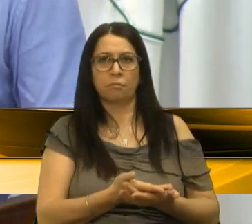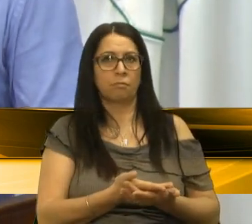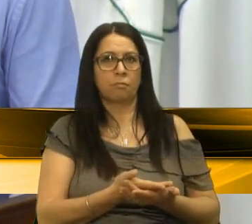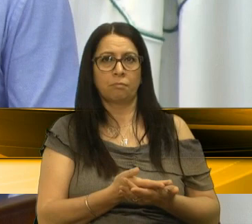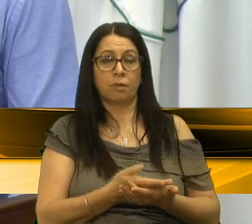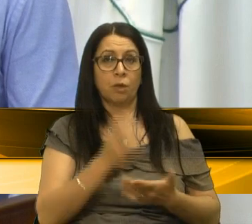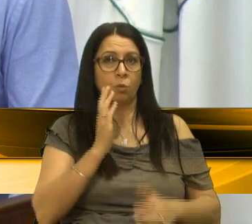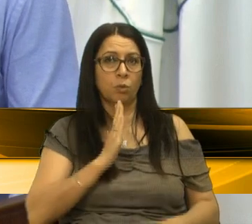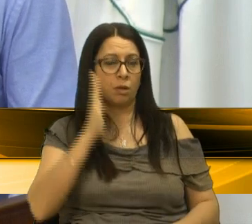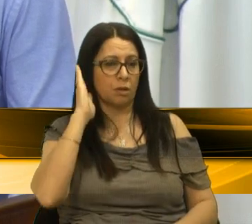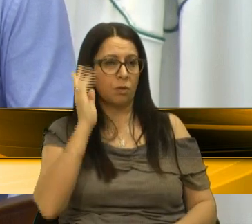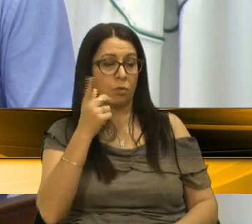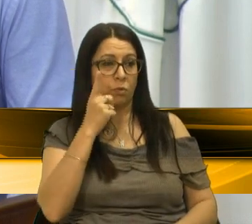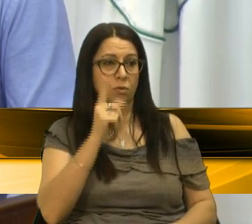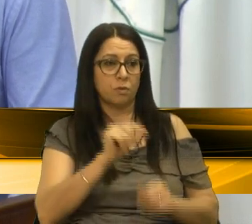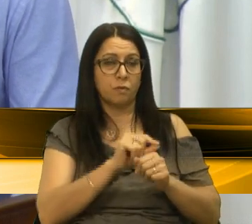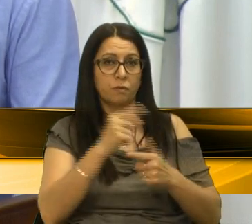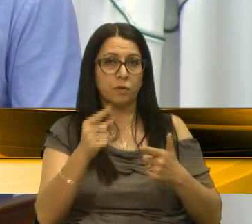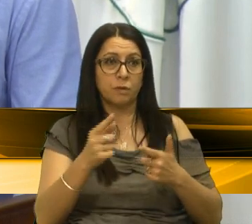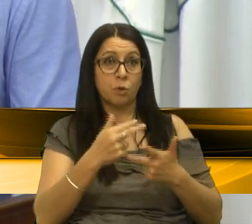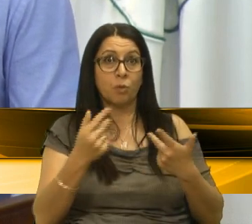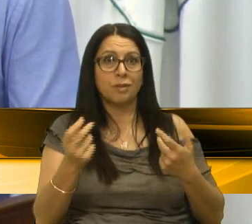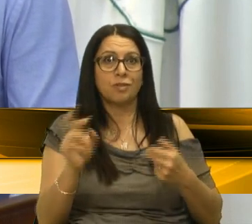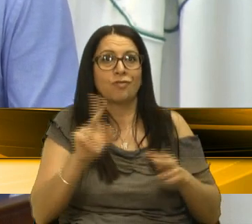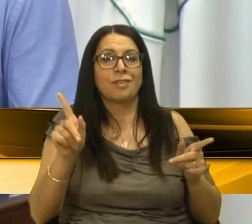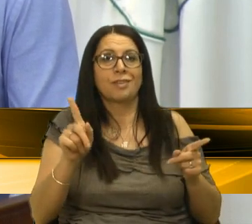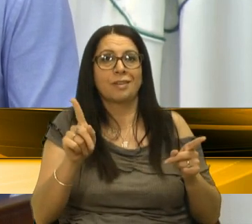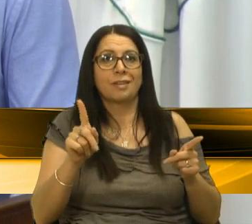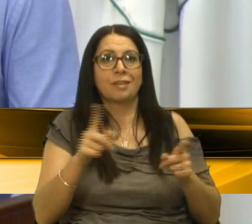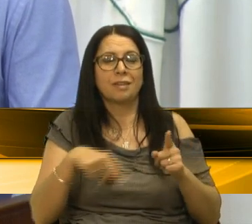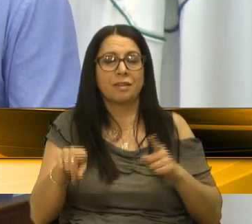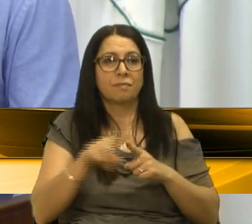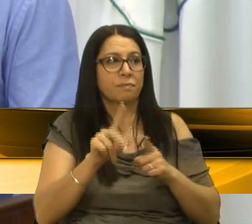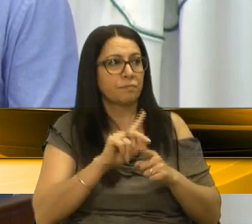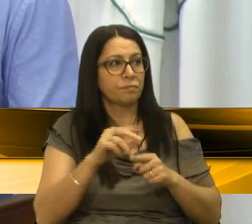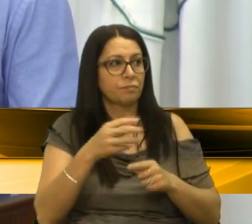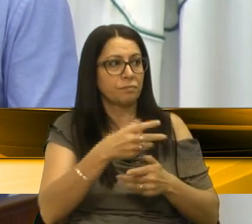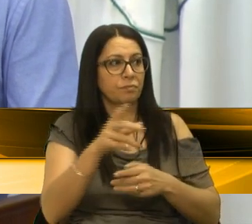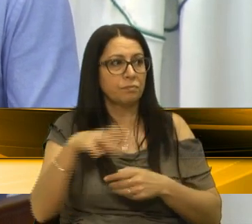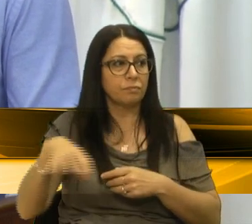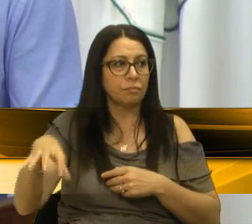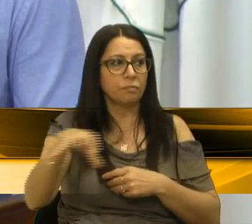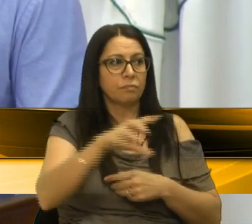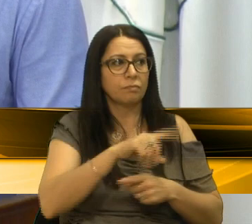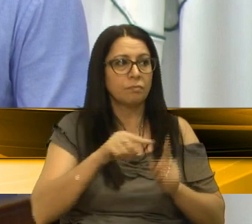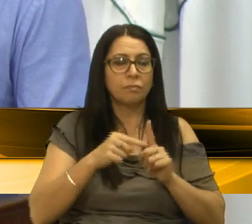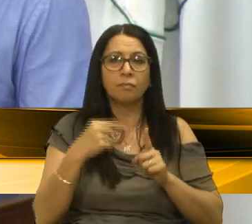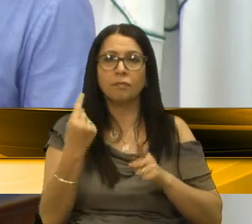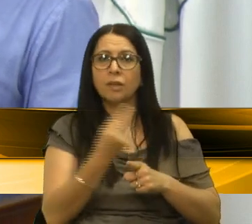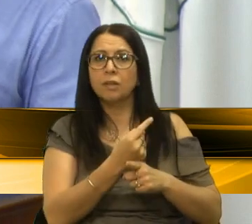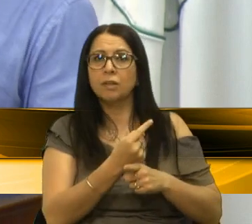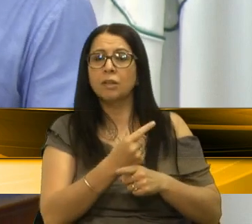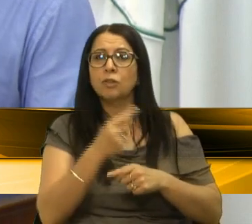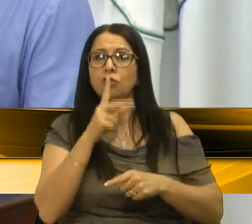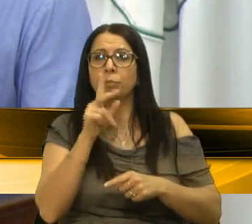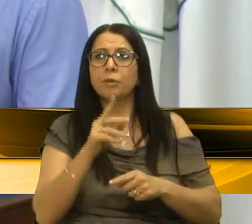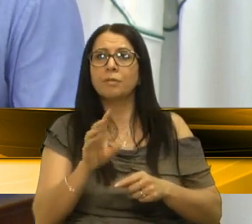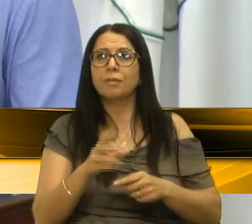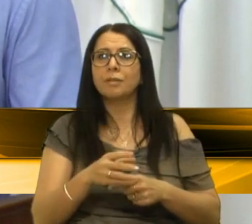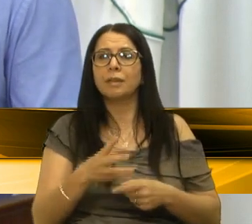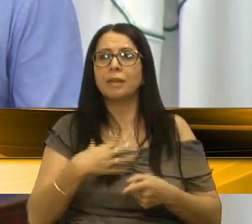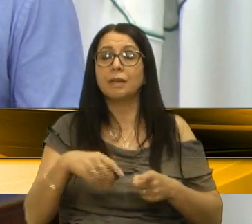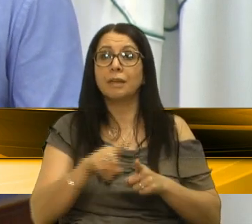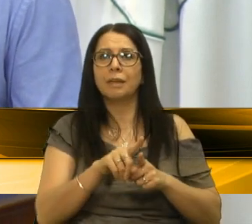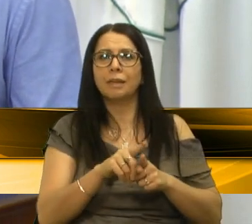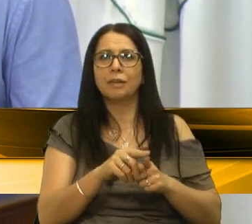Daniel conseguiu ainda um fato inédito de brigar com todos os setores da sociedade, de conseguir antipatia de todos os setores da